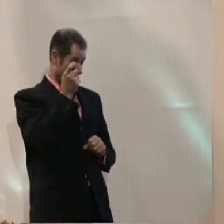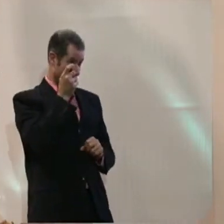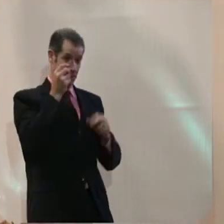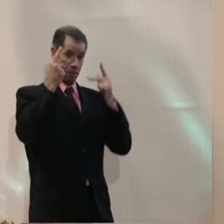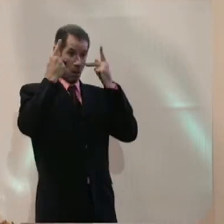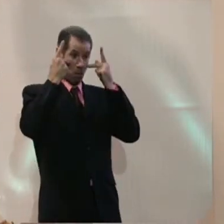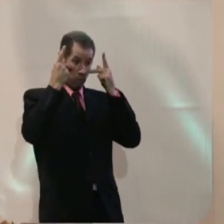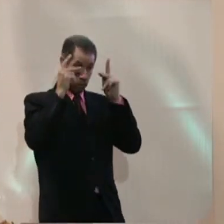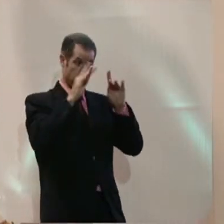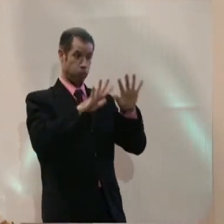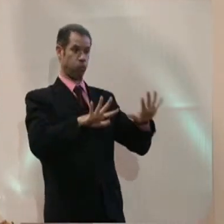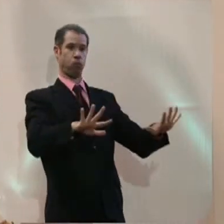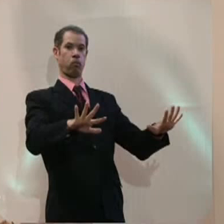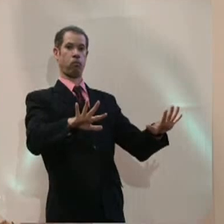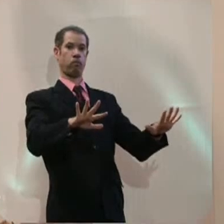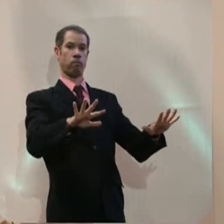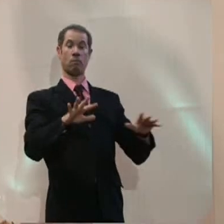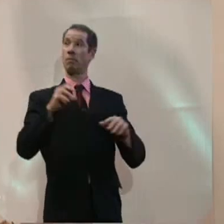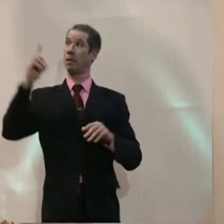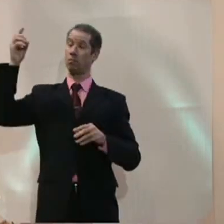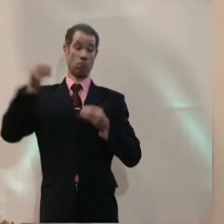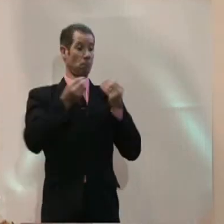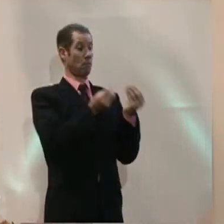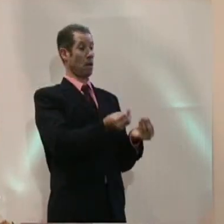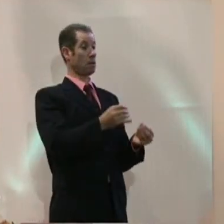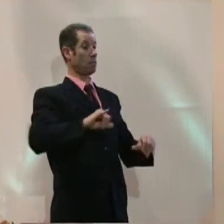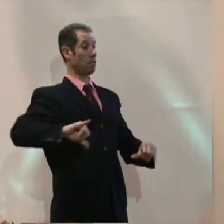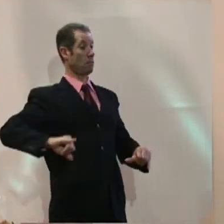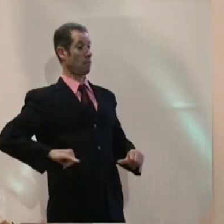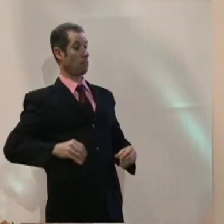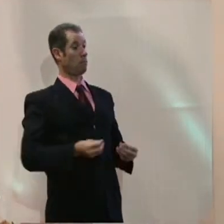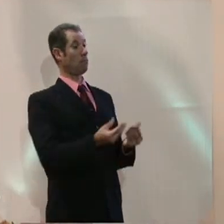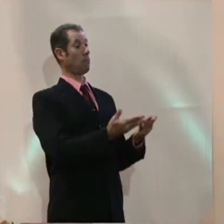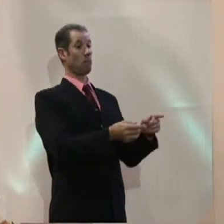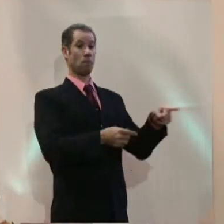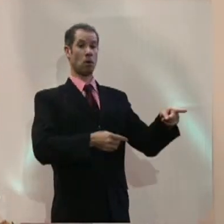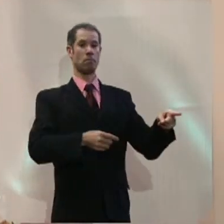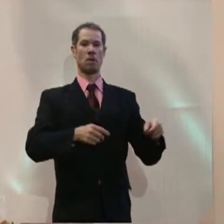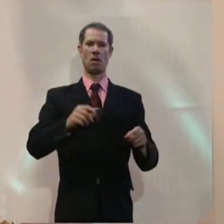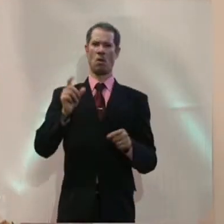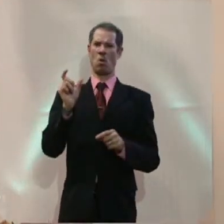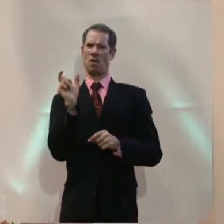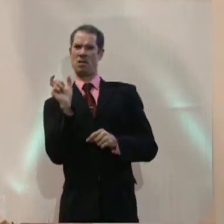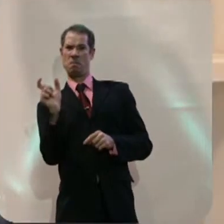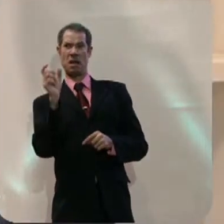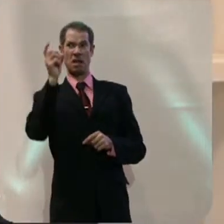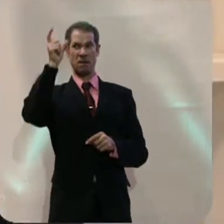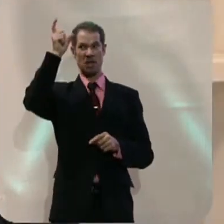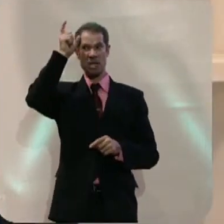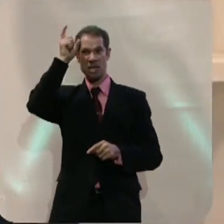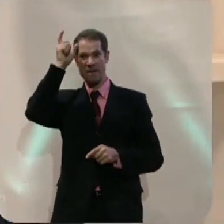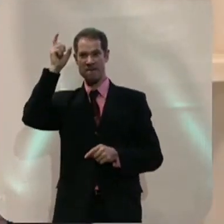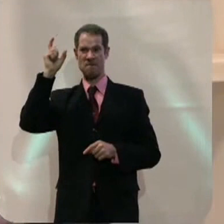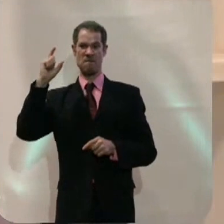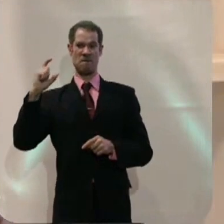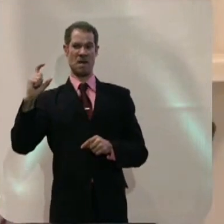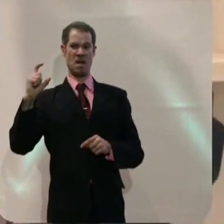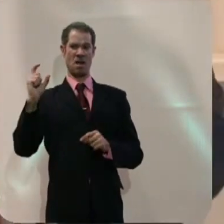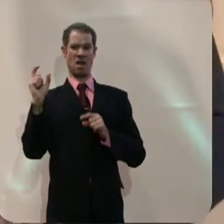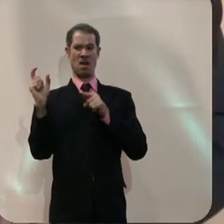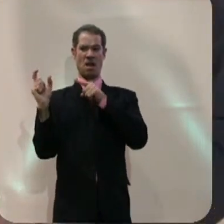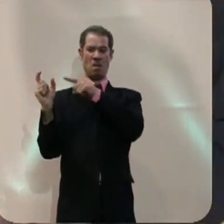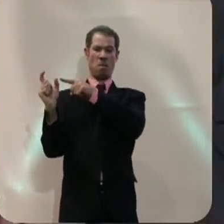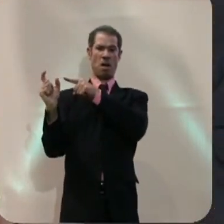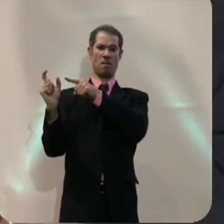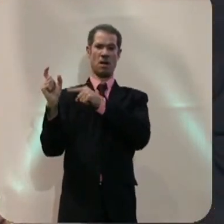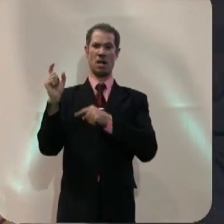dado a ele? Olha só isso nas palavras de Satanás, escritas no livro de Jó. Diz assim: